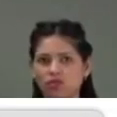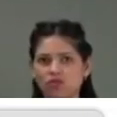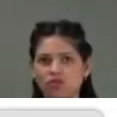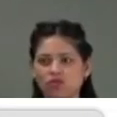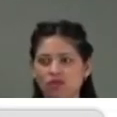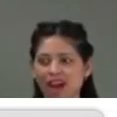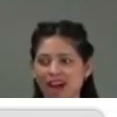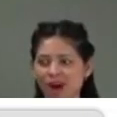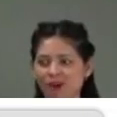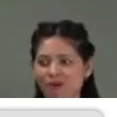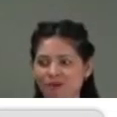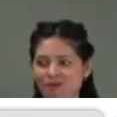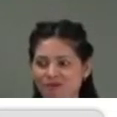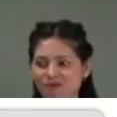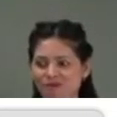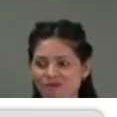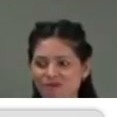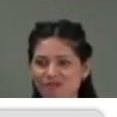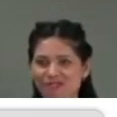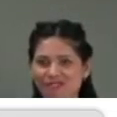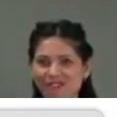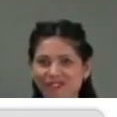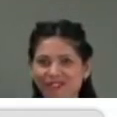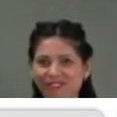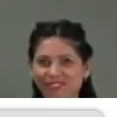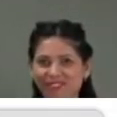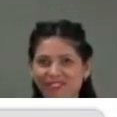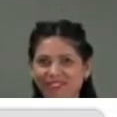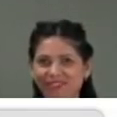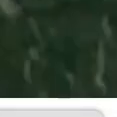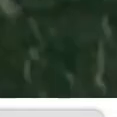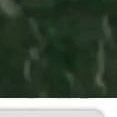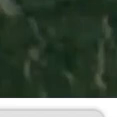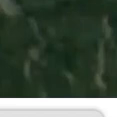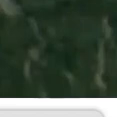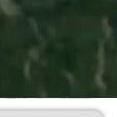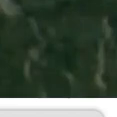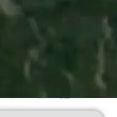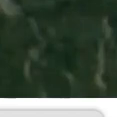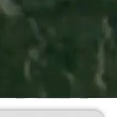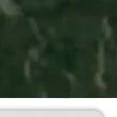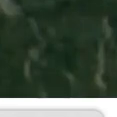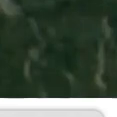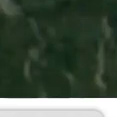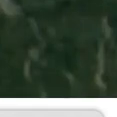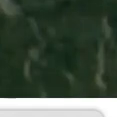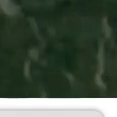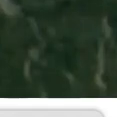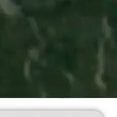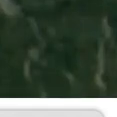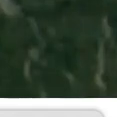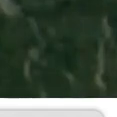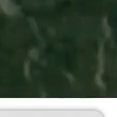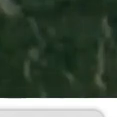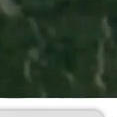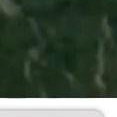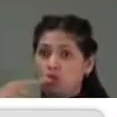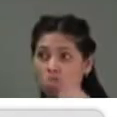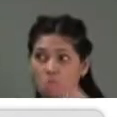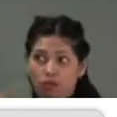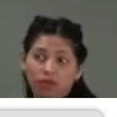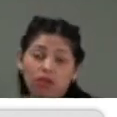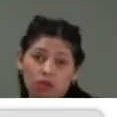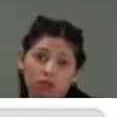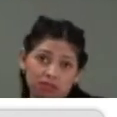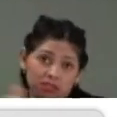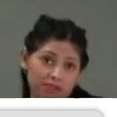do estado e do Distrito Federal sobre o funcionamento da categoria agora o texto segue para a sanção presidencial